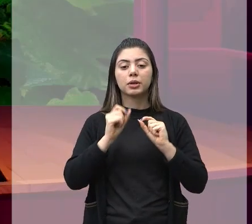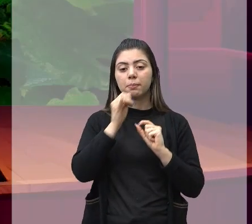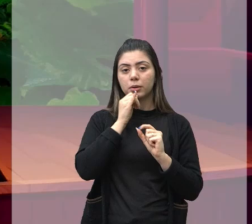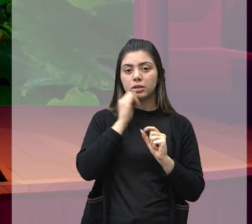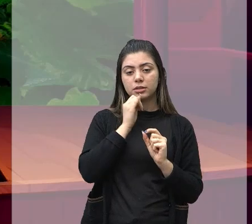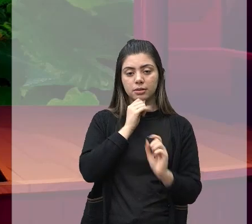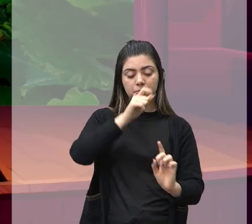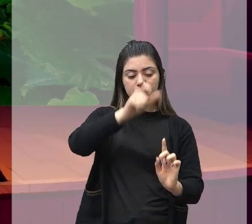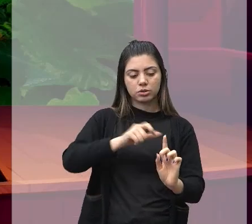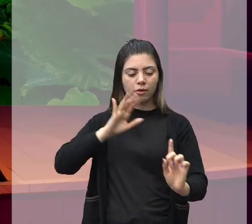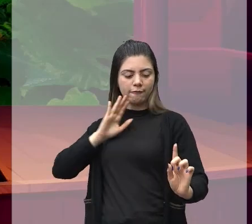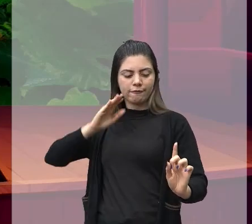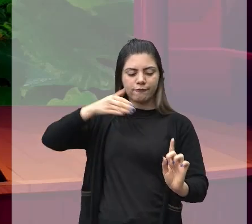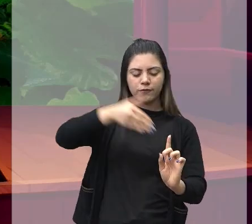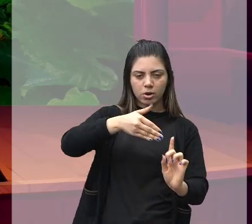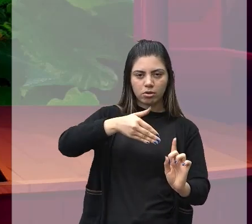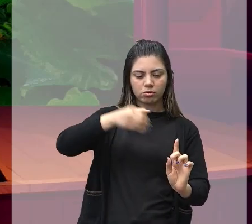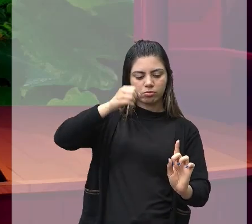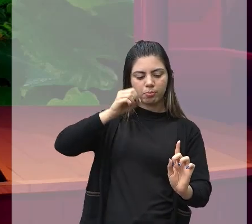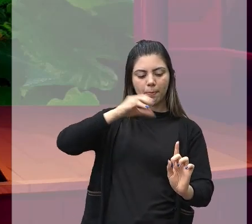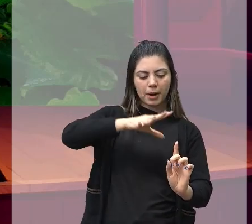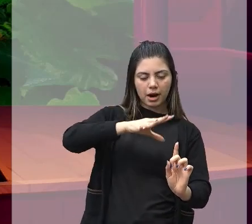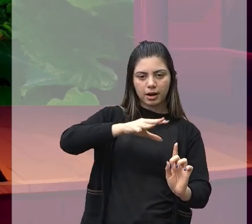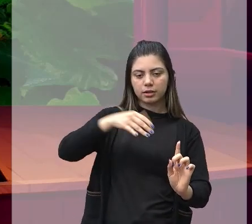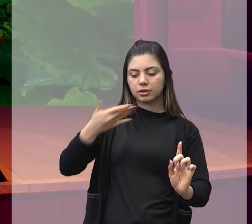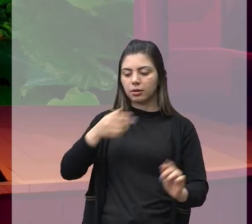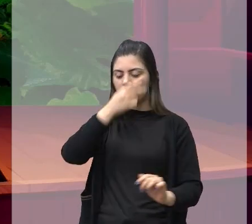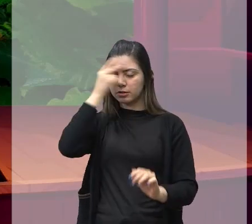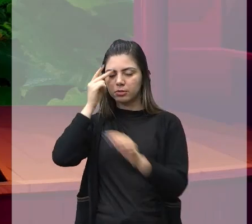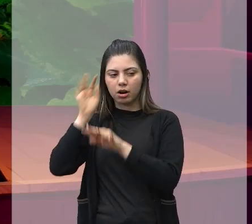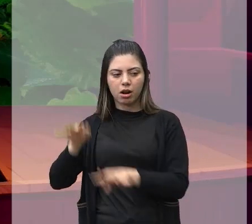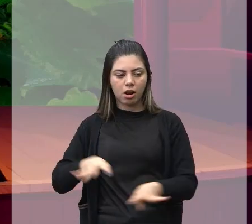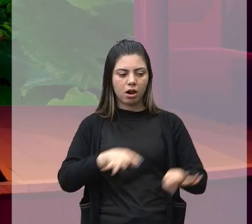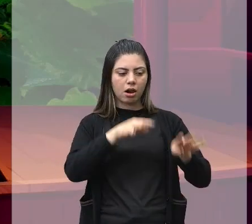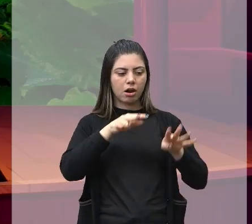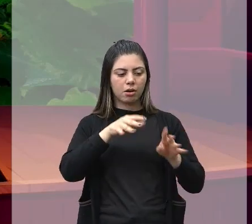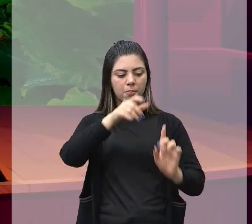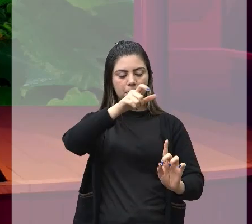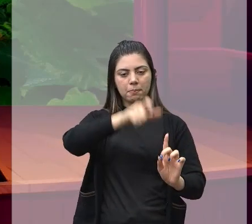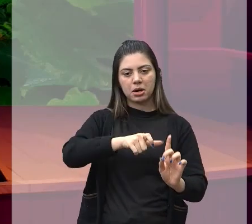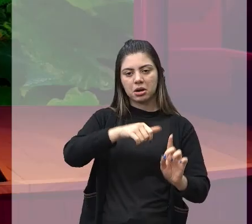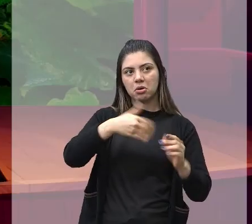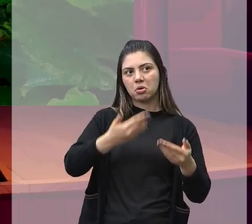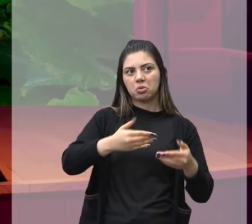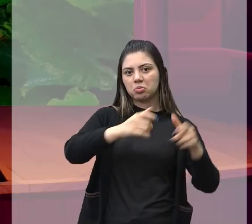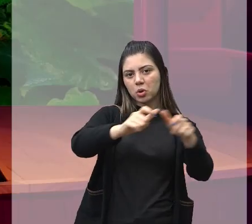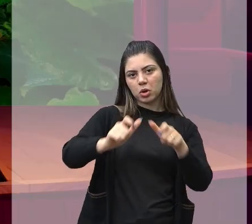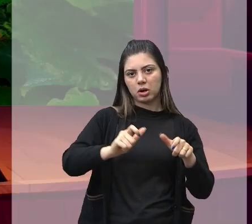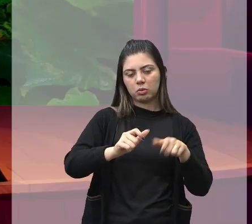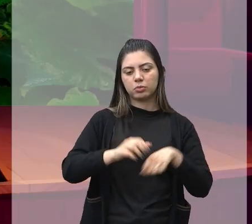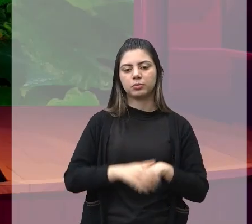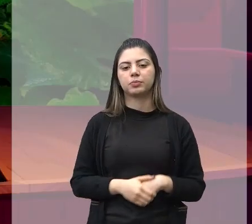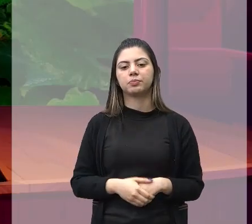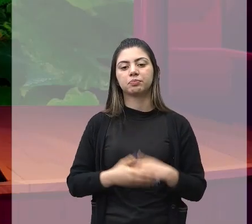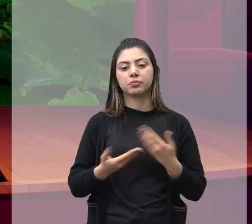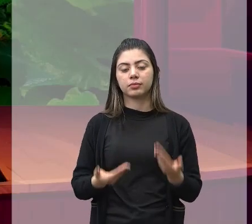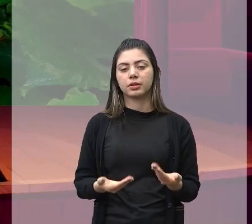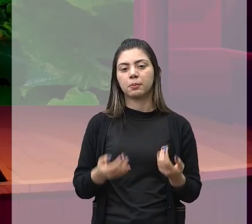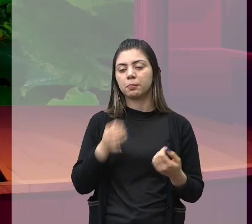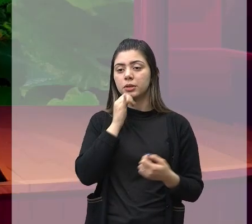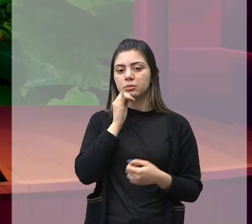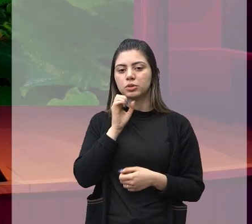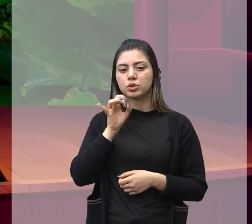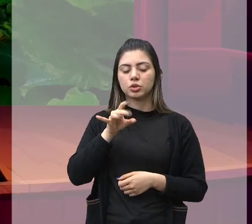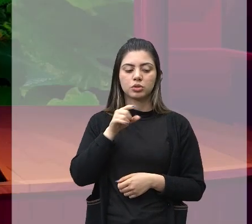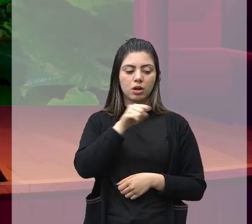luz para que a plateia direcione o seu olhar para determinado lugar. Então, a gente precisa que olhem só para